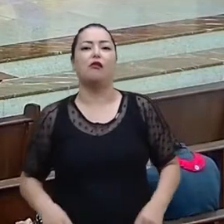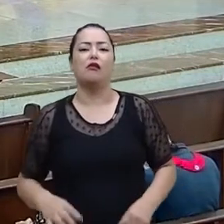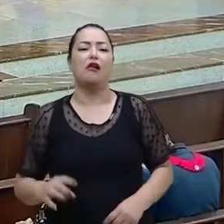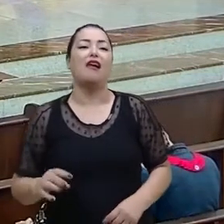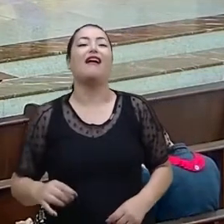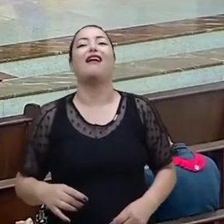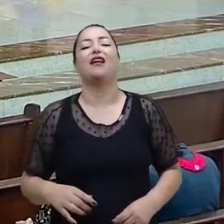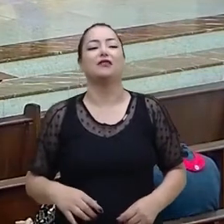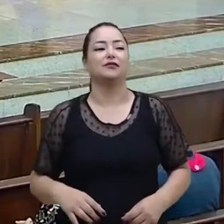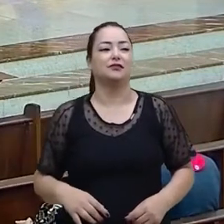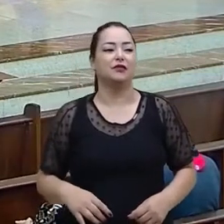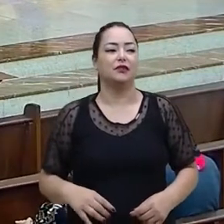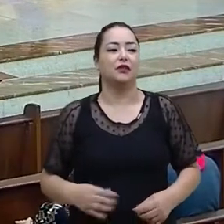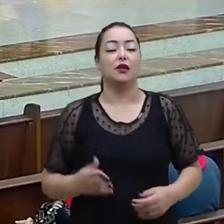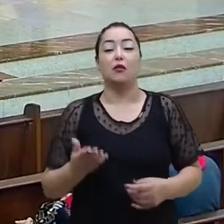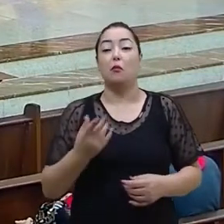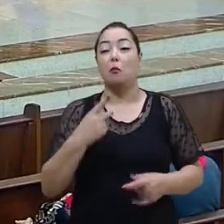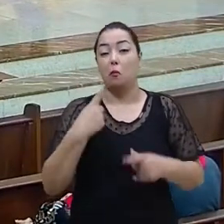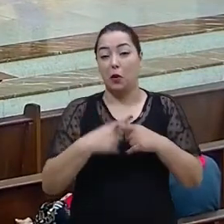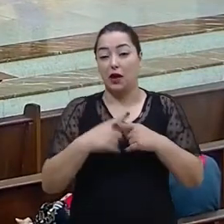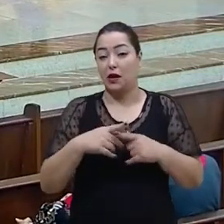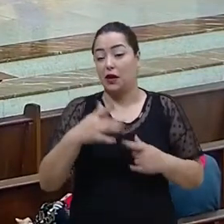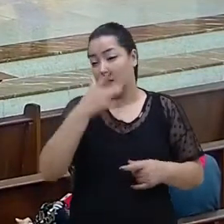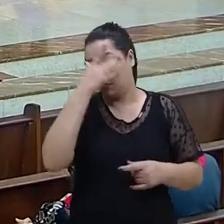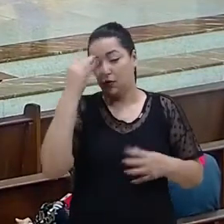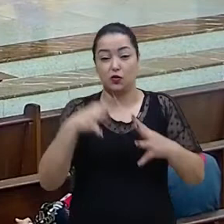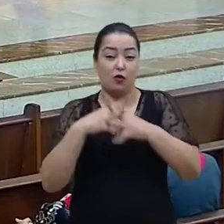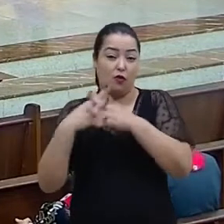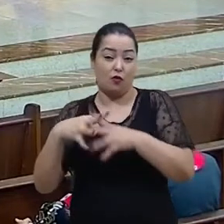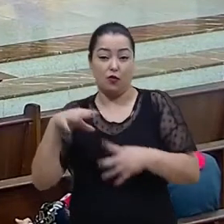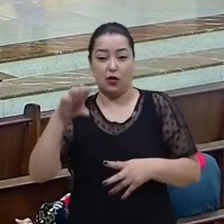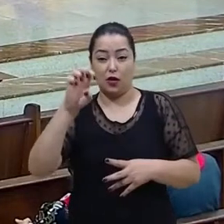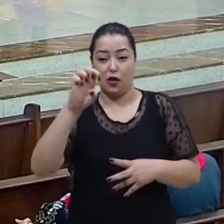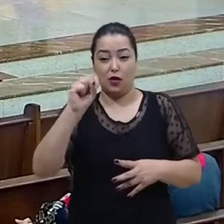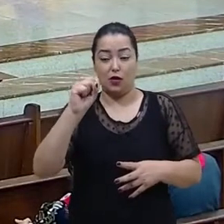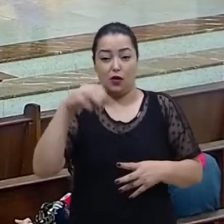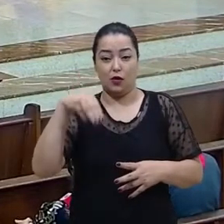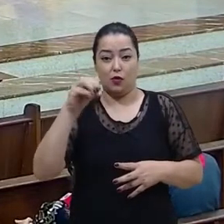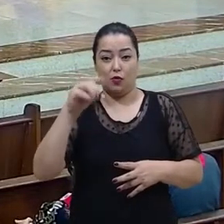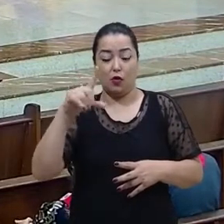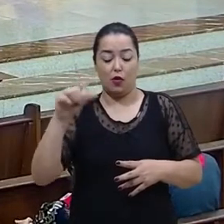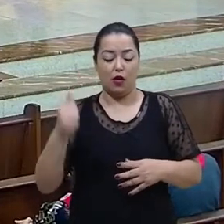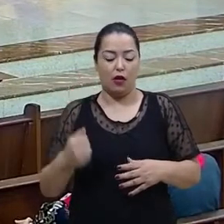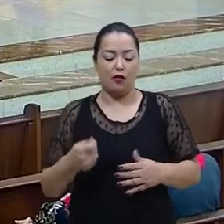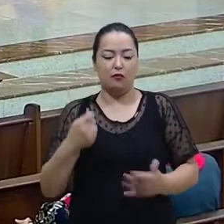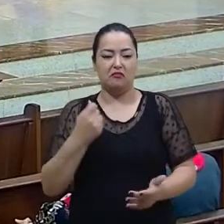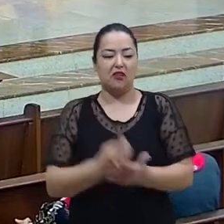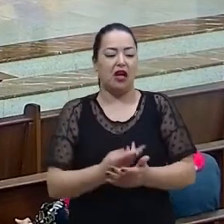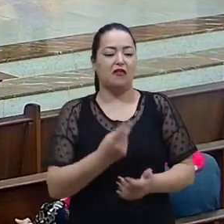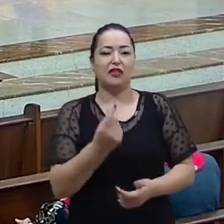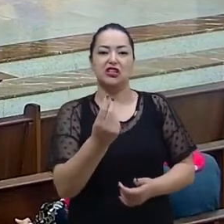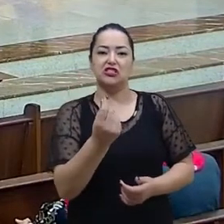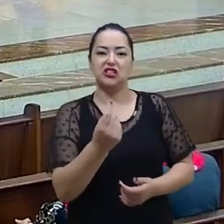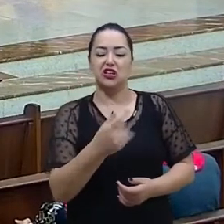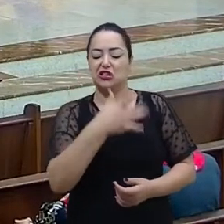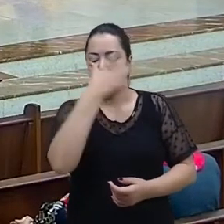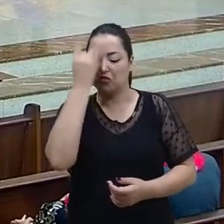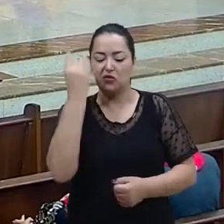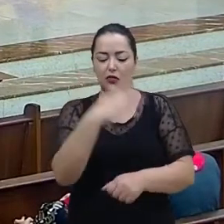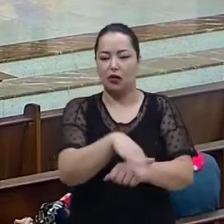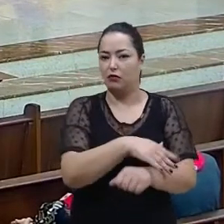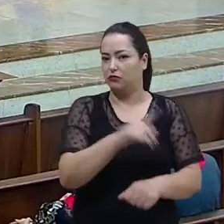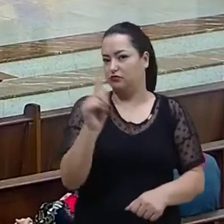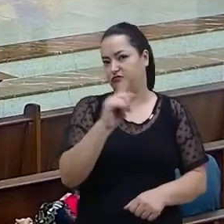as aulas fala da esmola eu vou dar esmola na mão das pessoas fazendo isso sem compromisso uma caridade